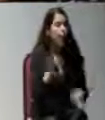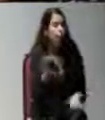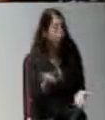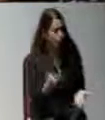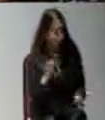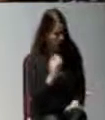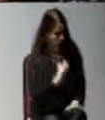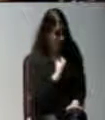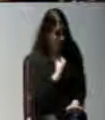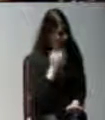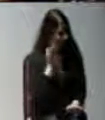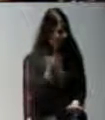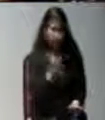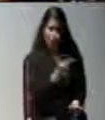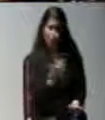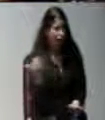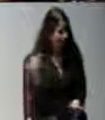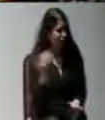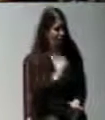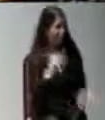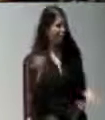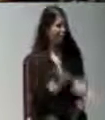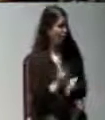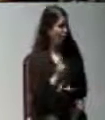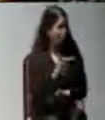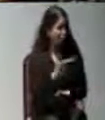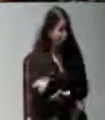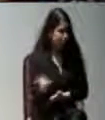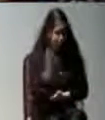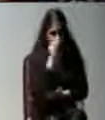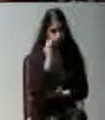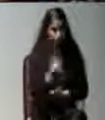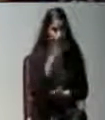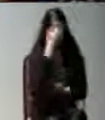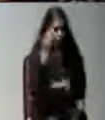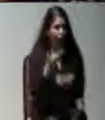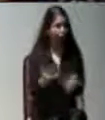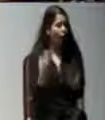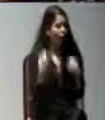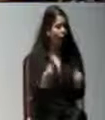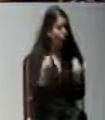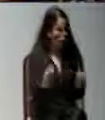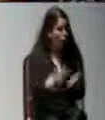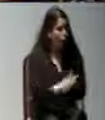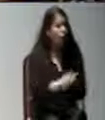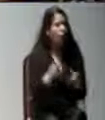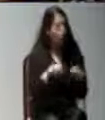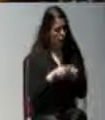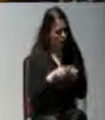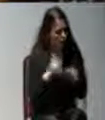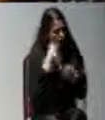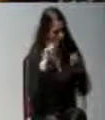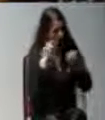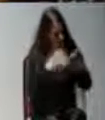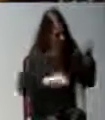filhos. Em trabalho recente, quando eu declaro essa dupla face da precariedade